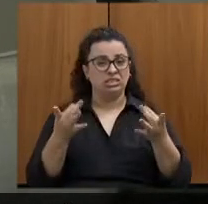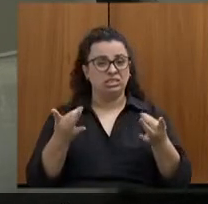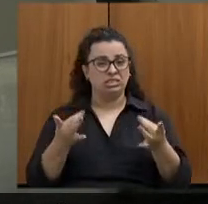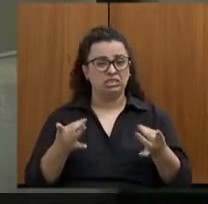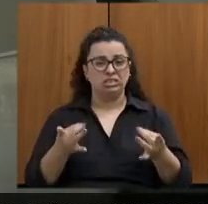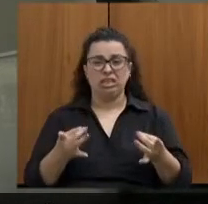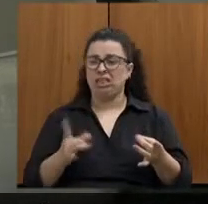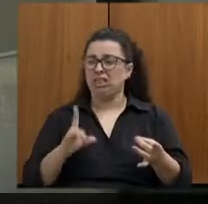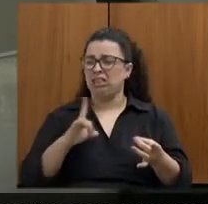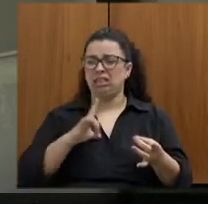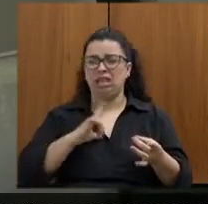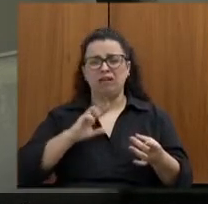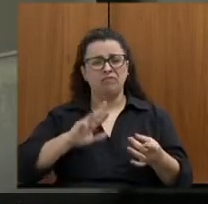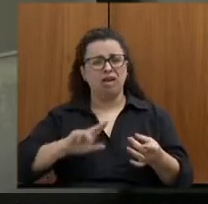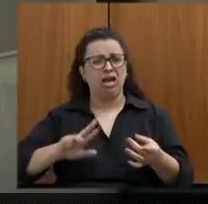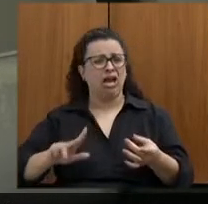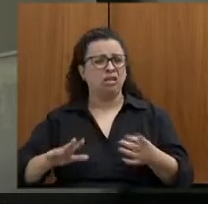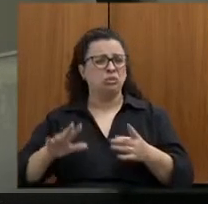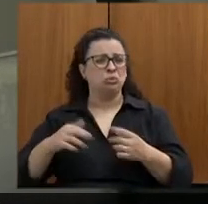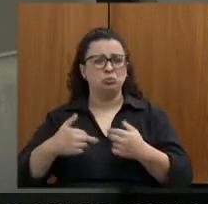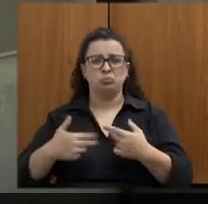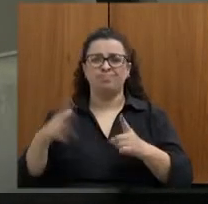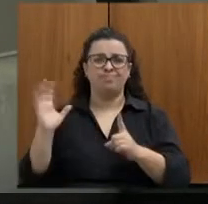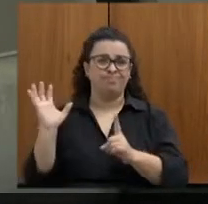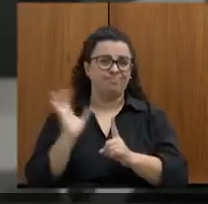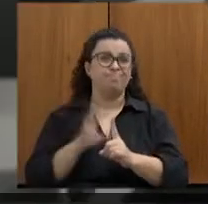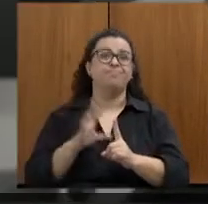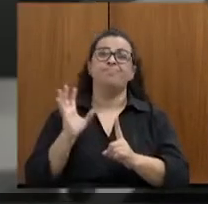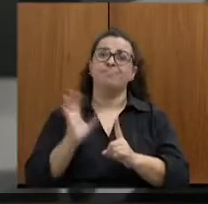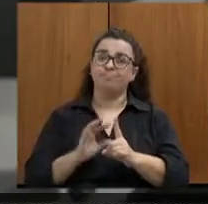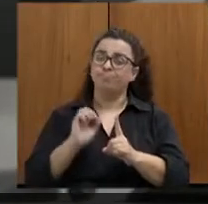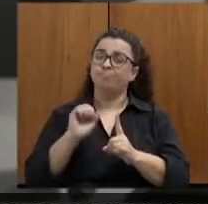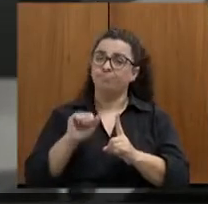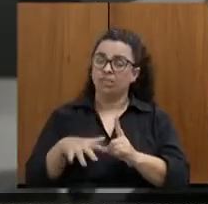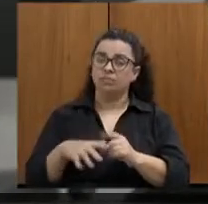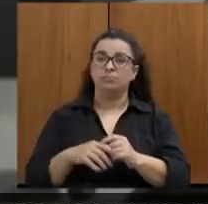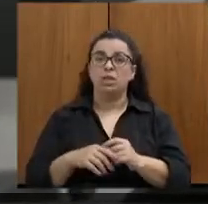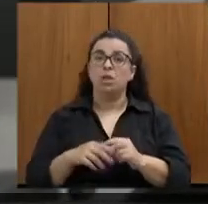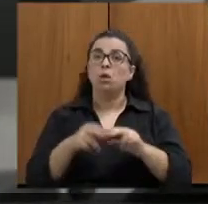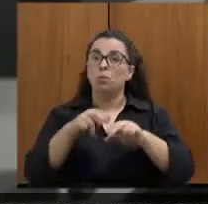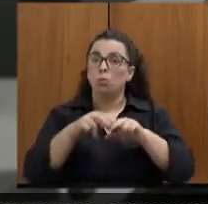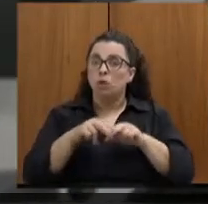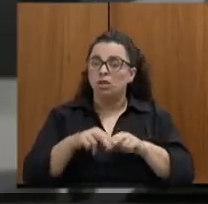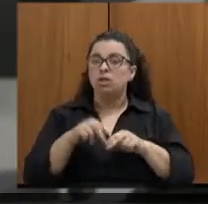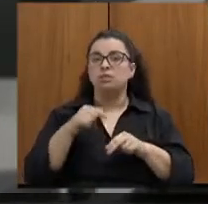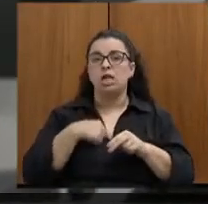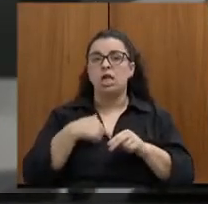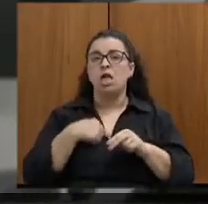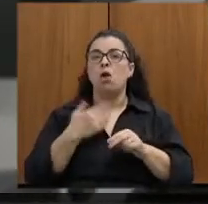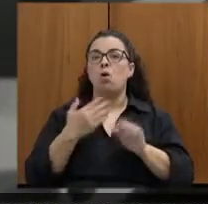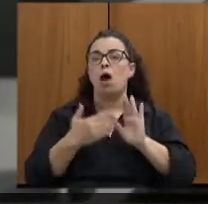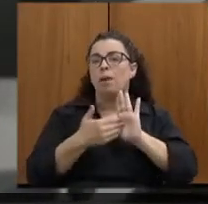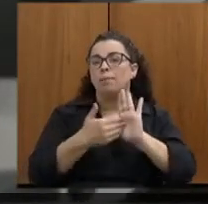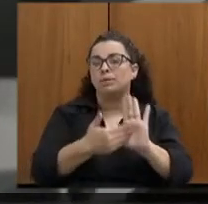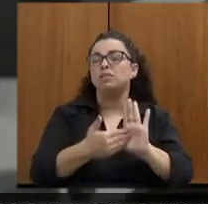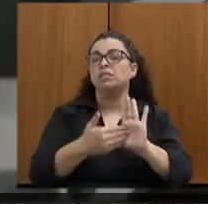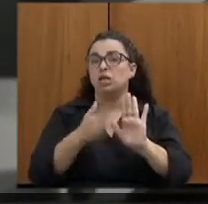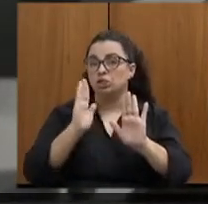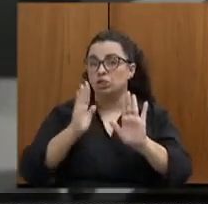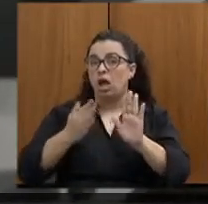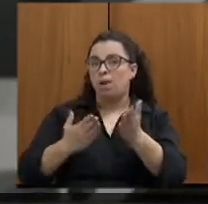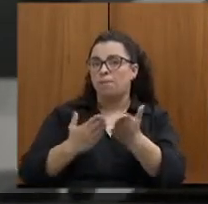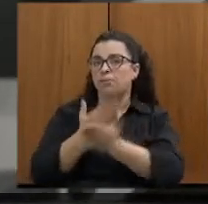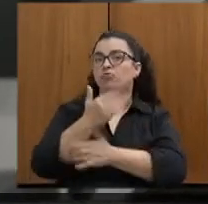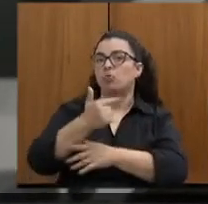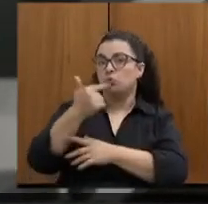enormidade de fatores, e é por isso que eu apresentei e que nós aprovamos em segundo turno aqui na casa o projeto